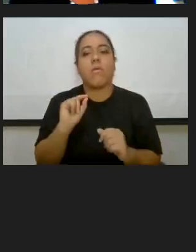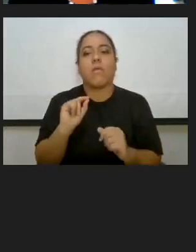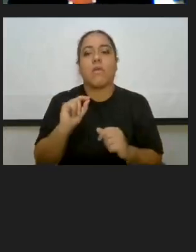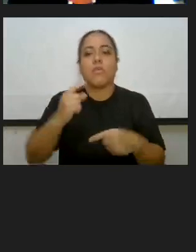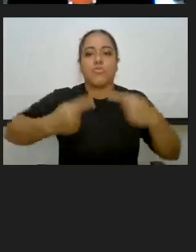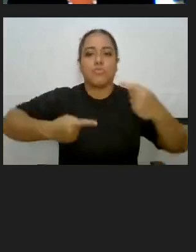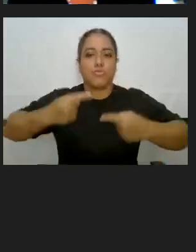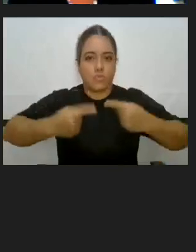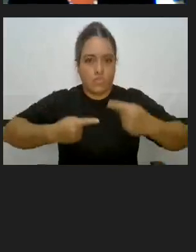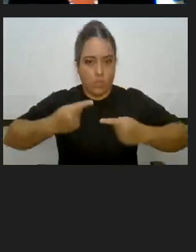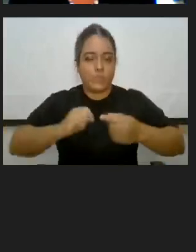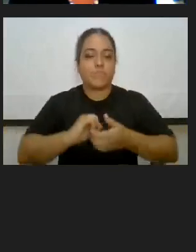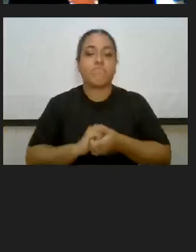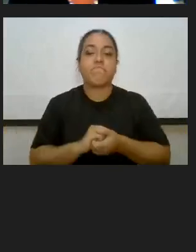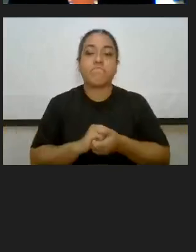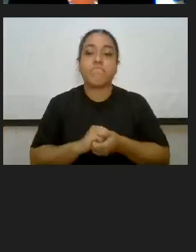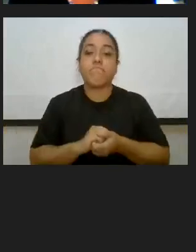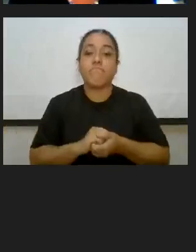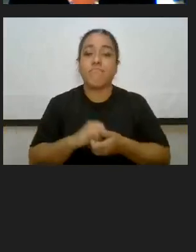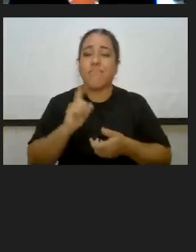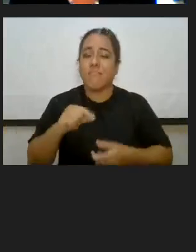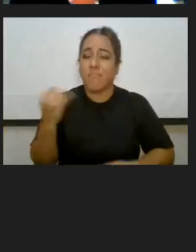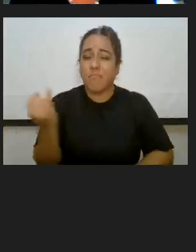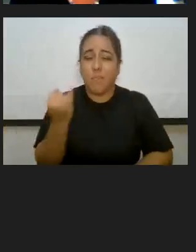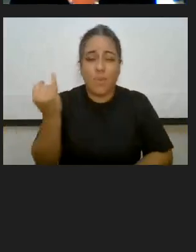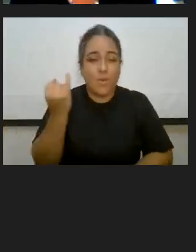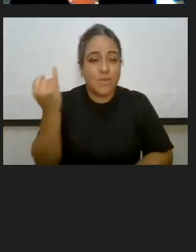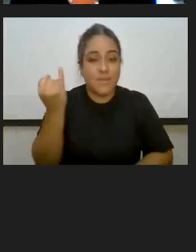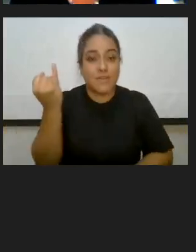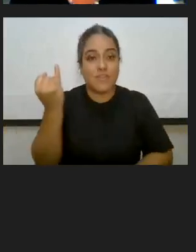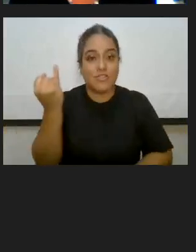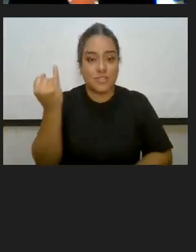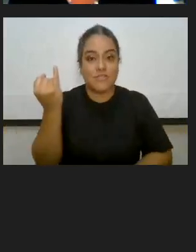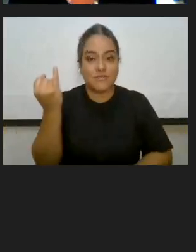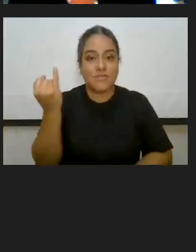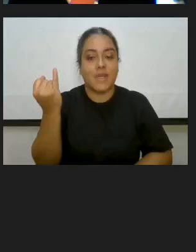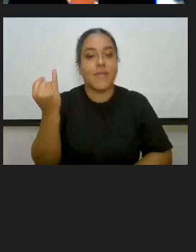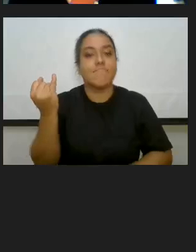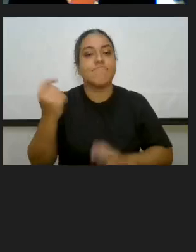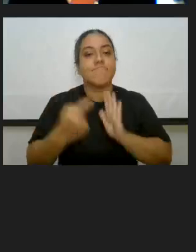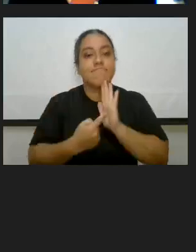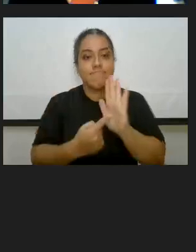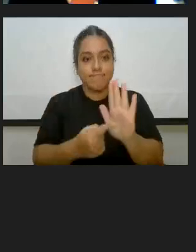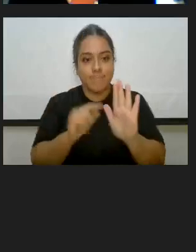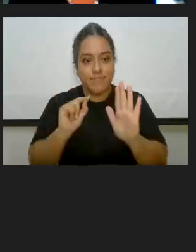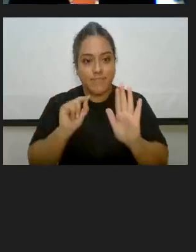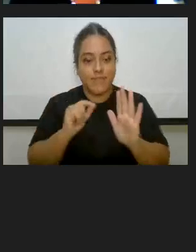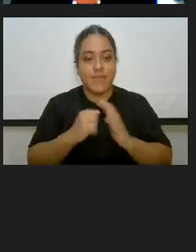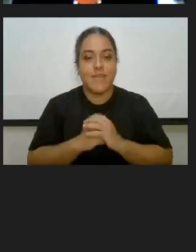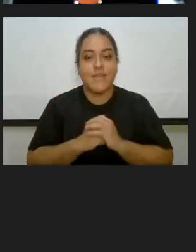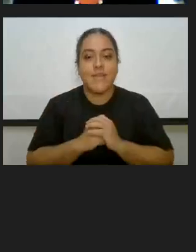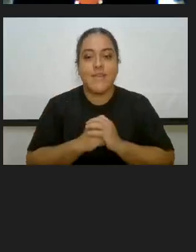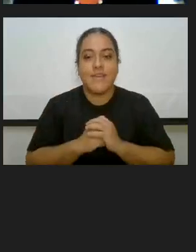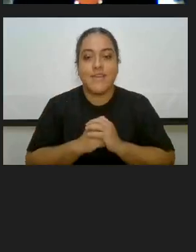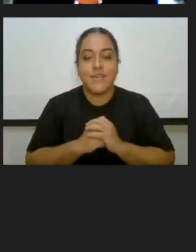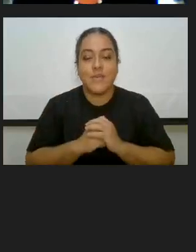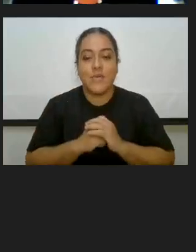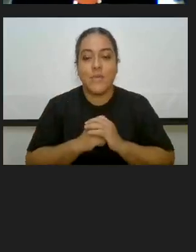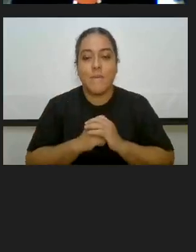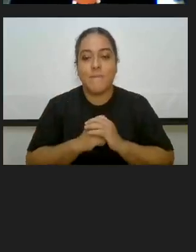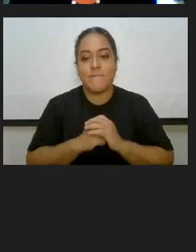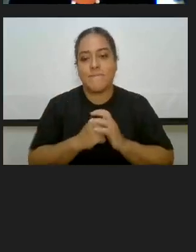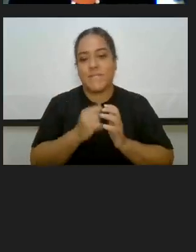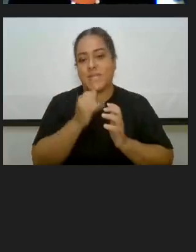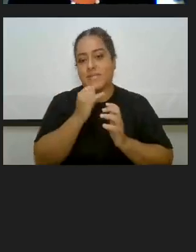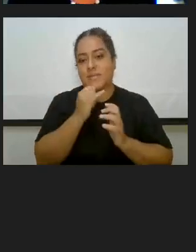discussão. É importante a gente ressaltar que o FORMES, que